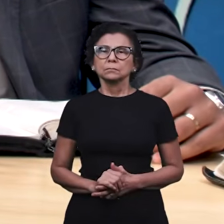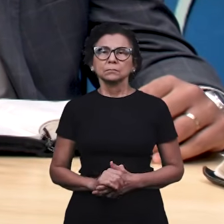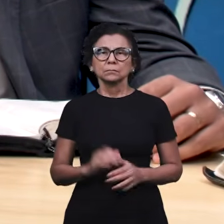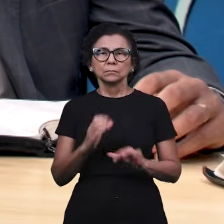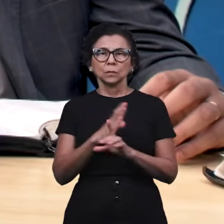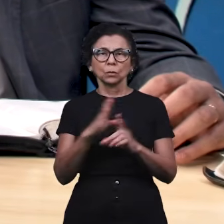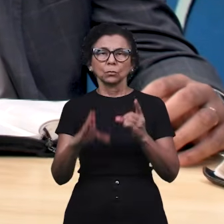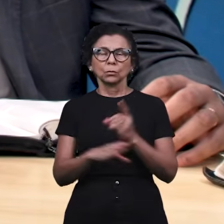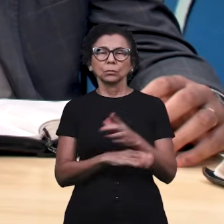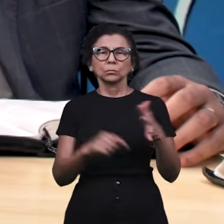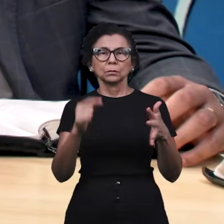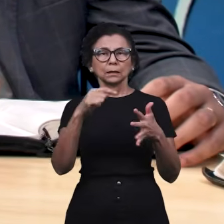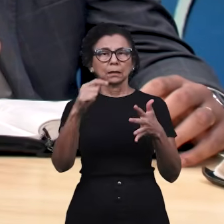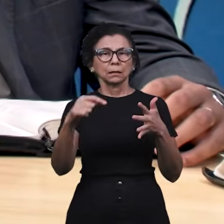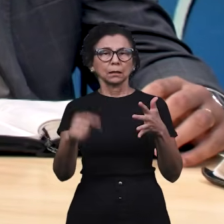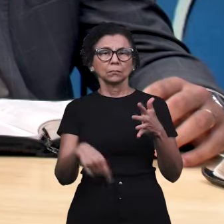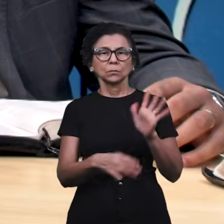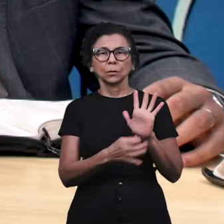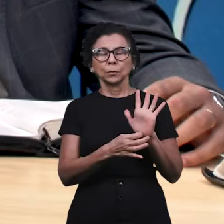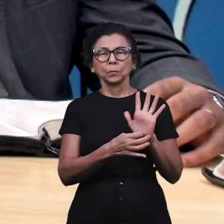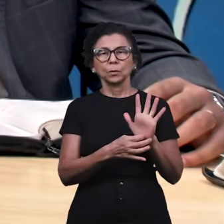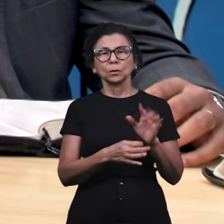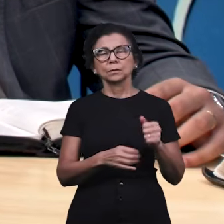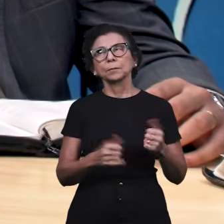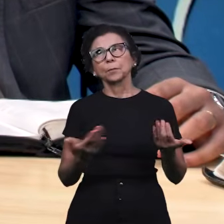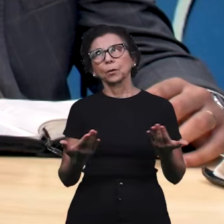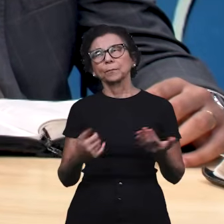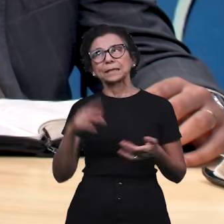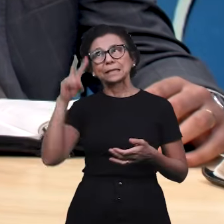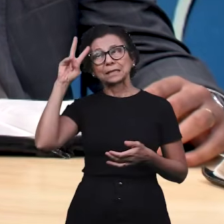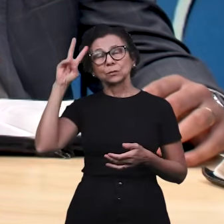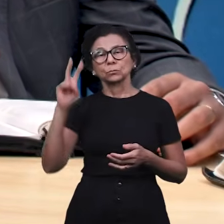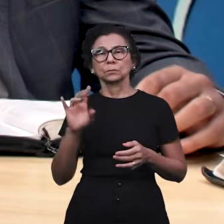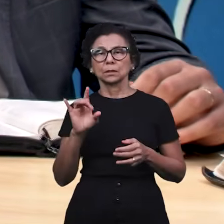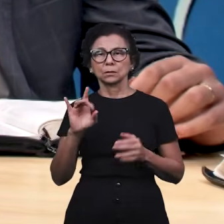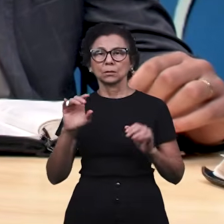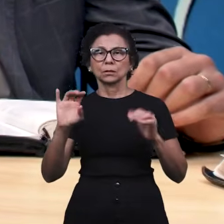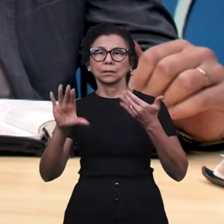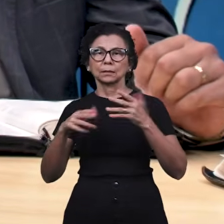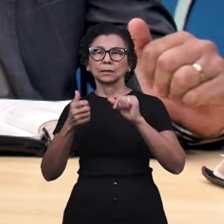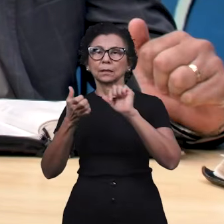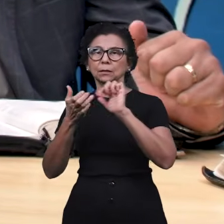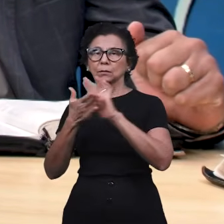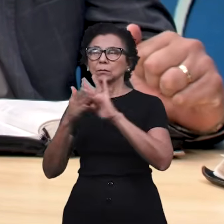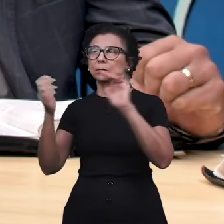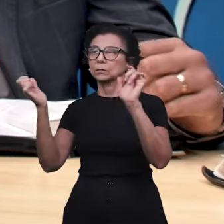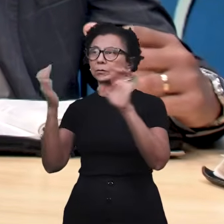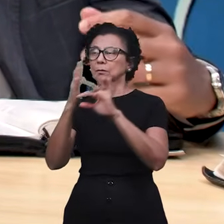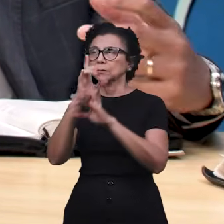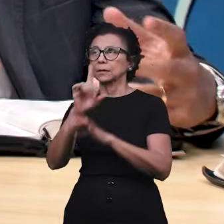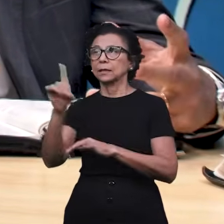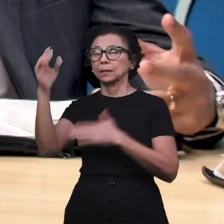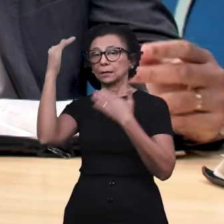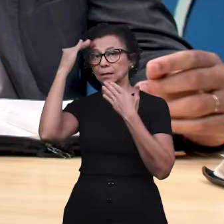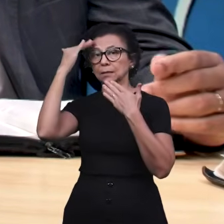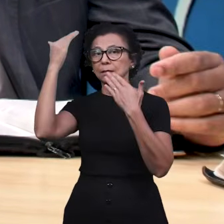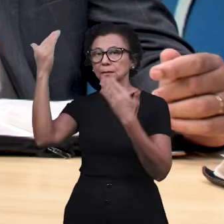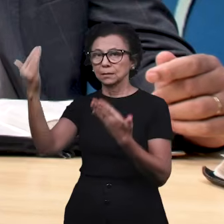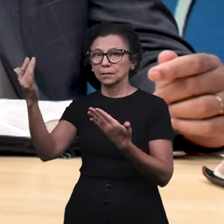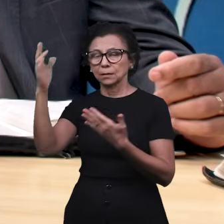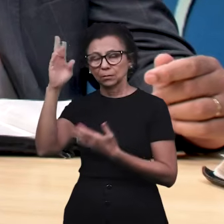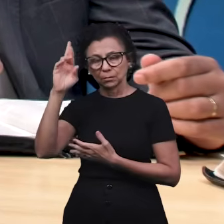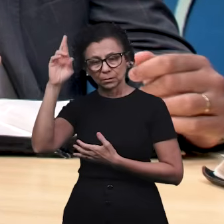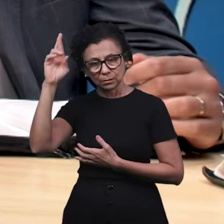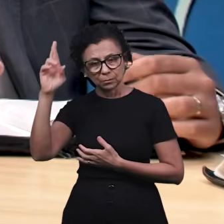culto tem uma proposta. O culto de segunda é um culto de glorificação ao Senhor. Então ali são louvores de